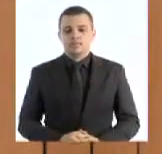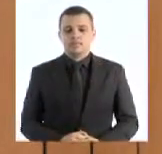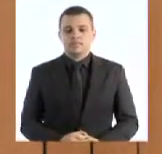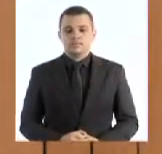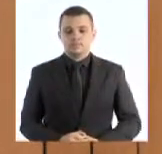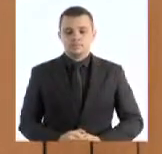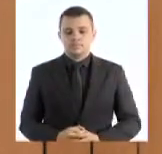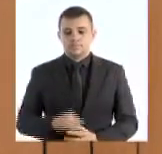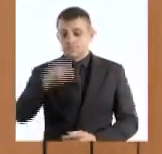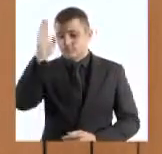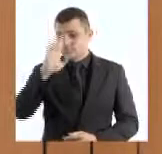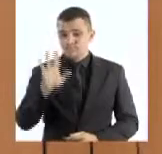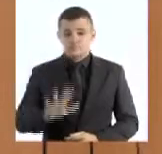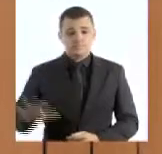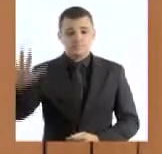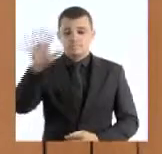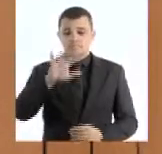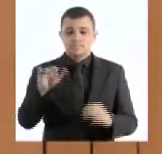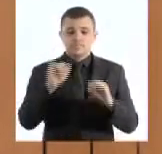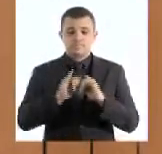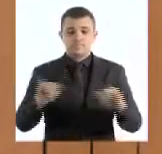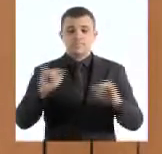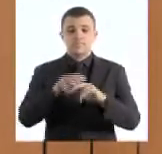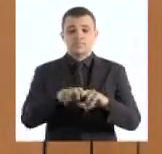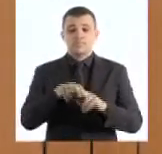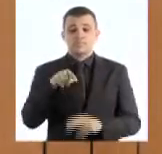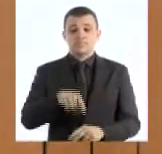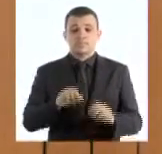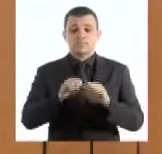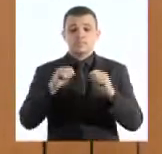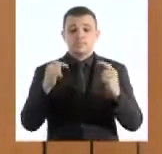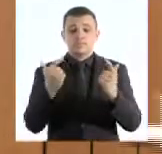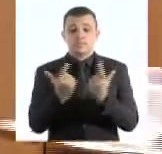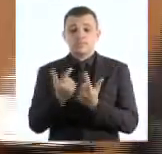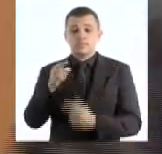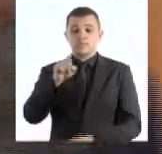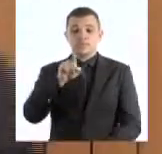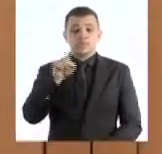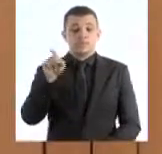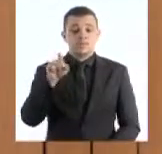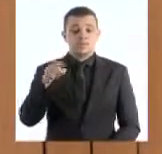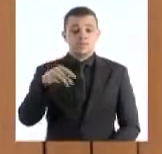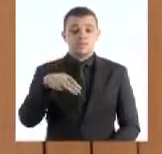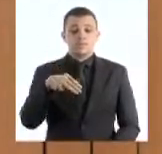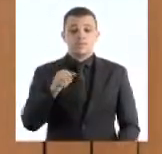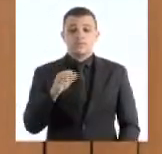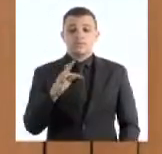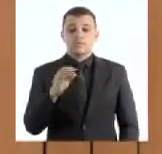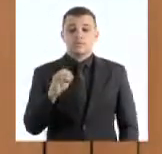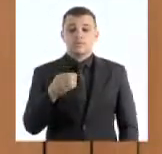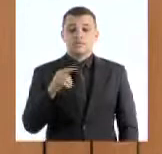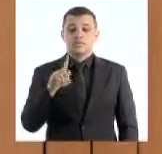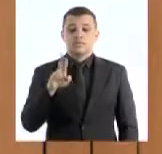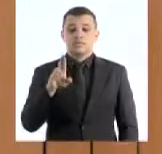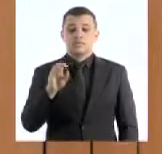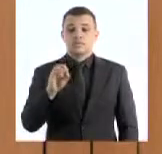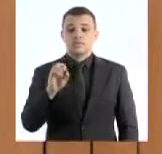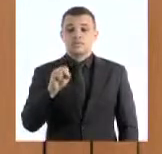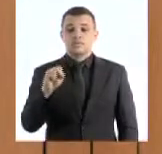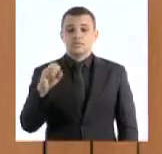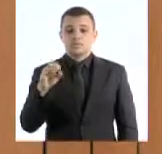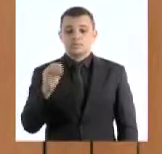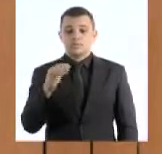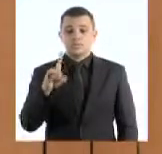no Brasil afora, porque a Assembleia Legislativa do Estado do Mato Grosso do Sul teve que aprovar uma moção de repúdio por conta do debate